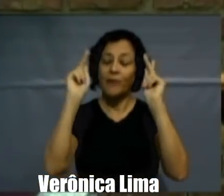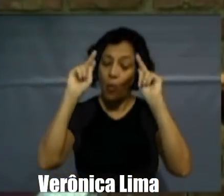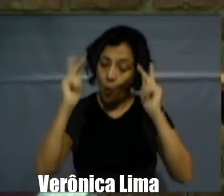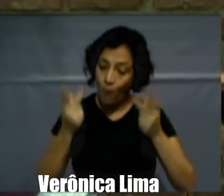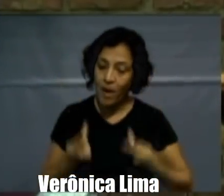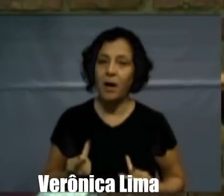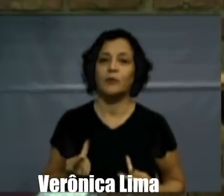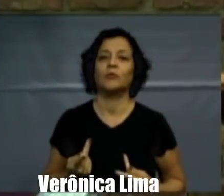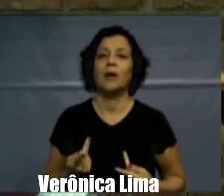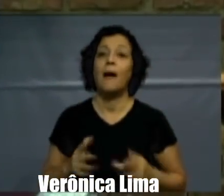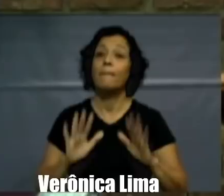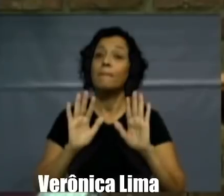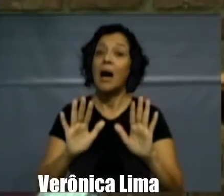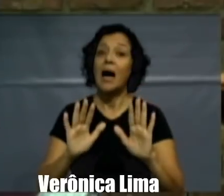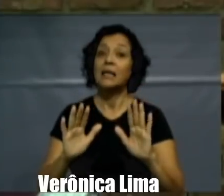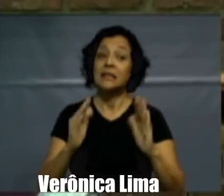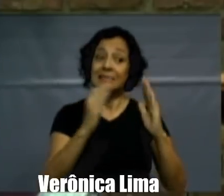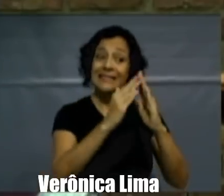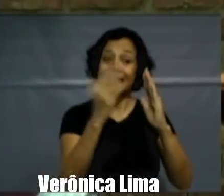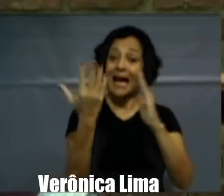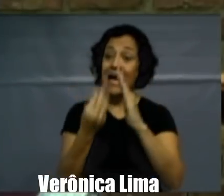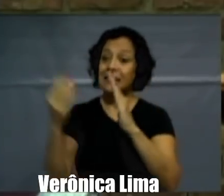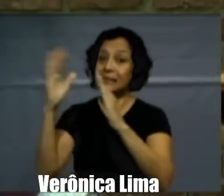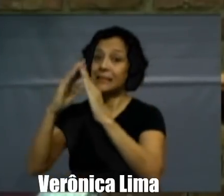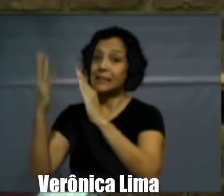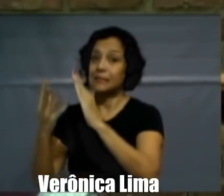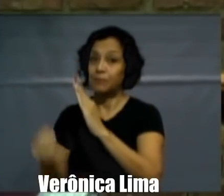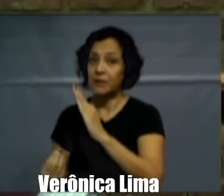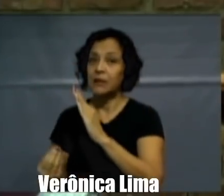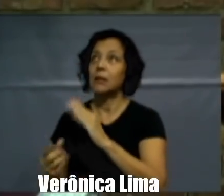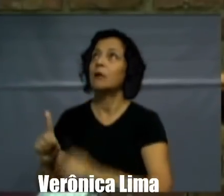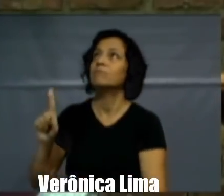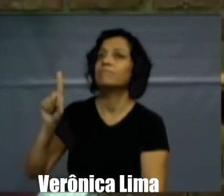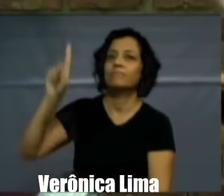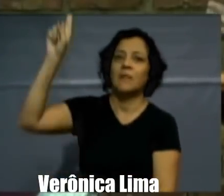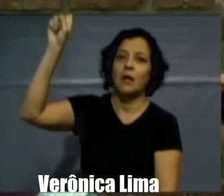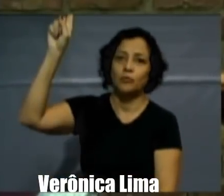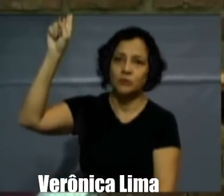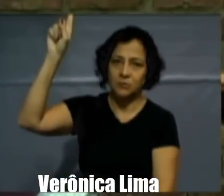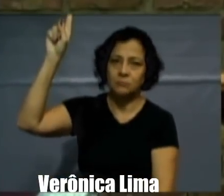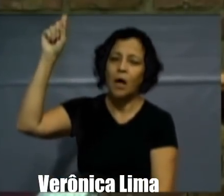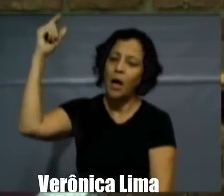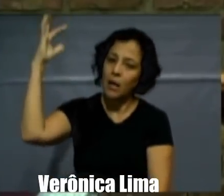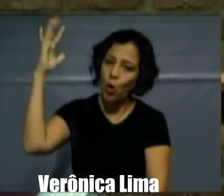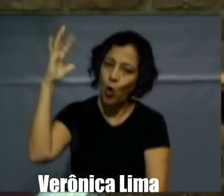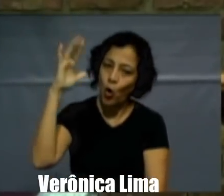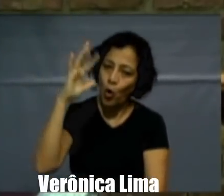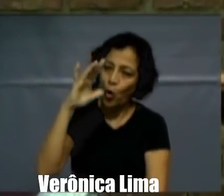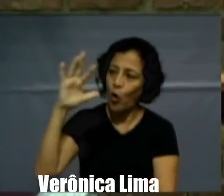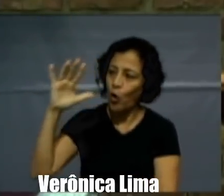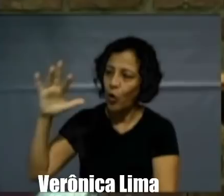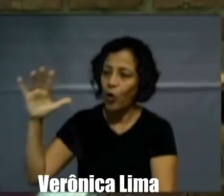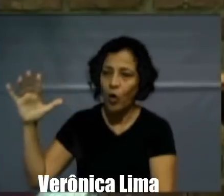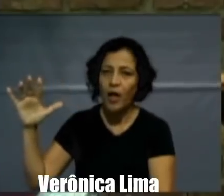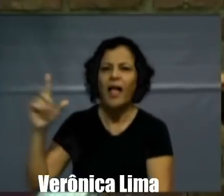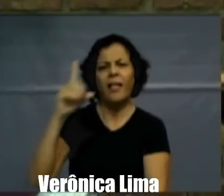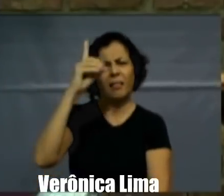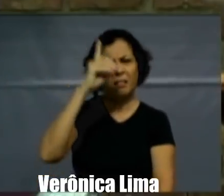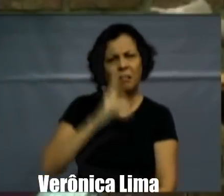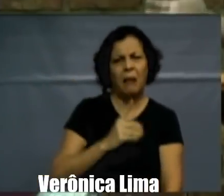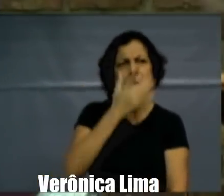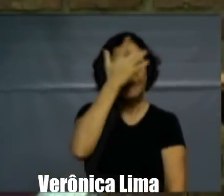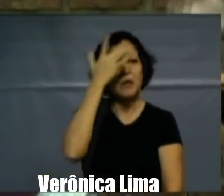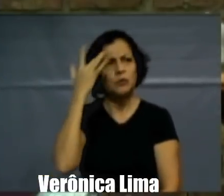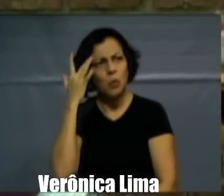do plano espiritual. Então, as instituições devem ser preservadas a todo custo. Dirigentes, homem, se equivoca,